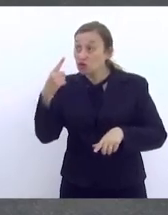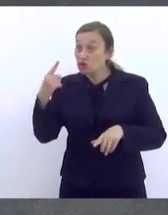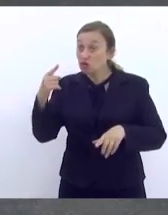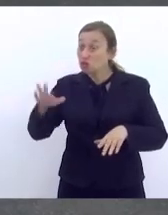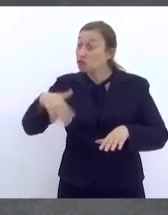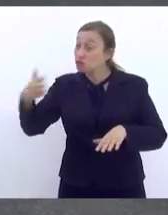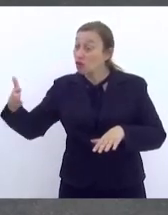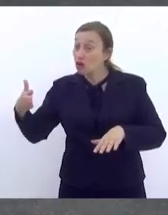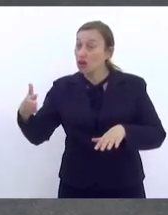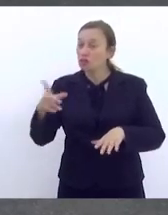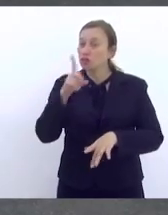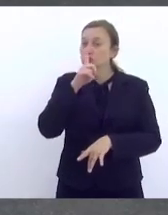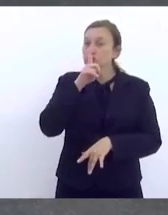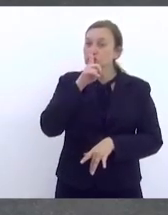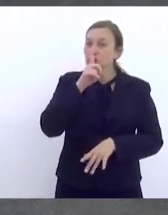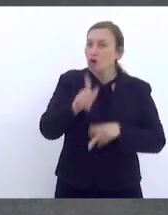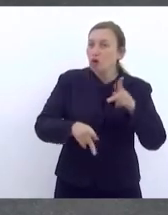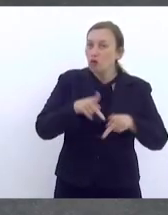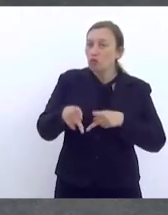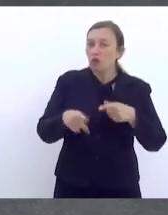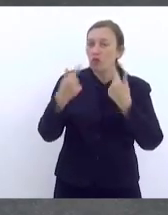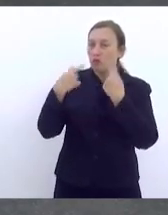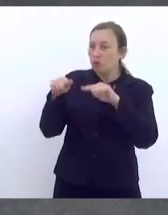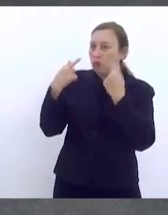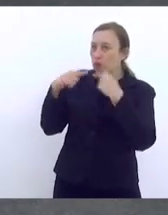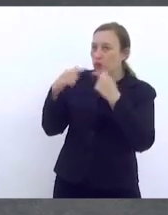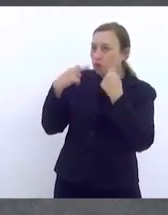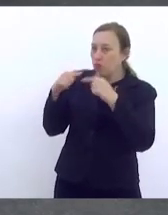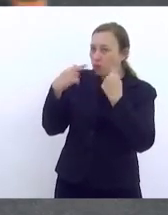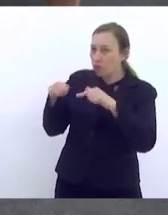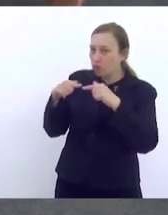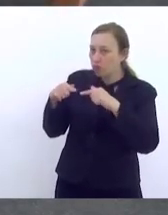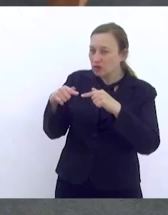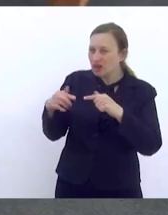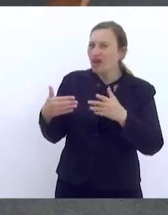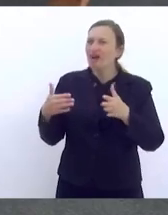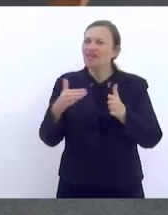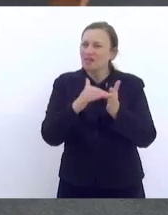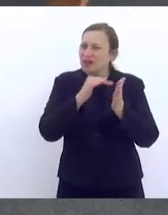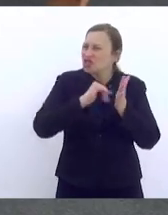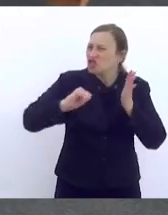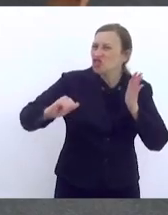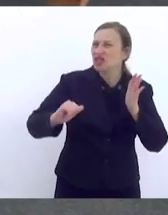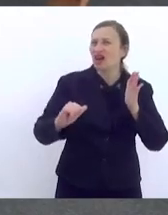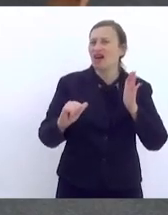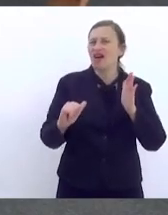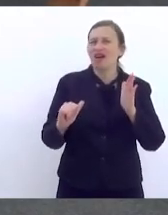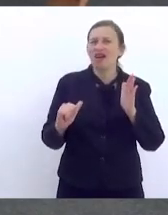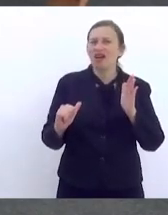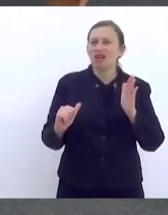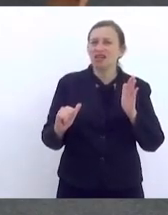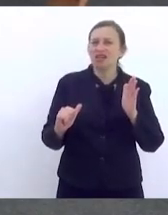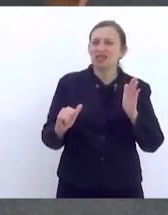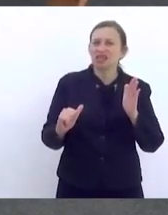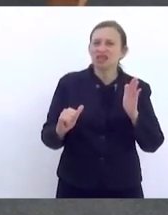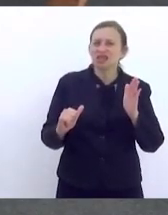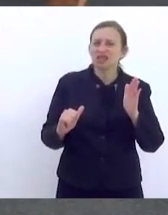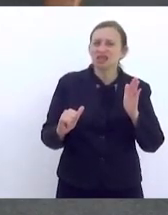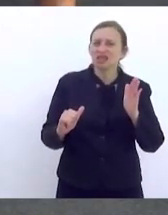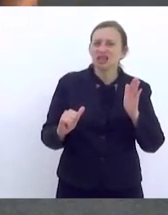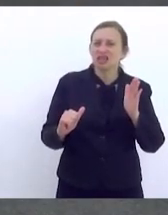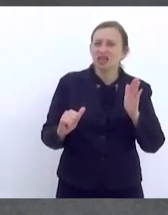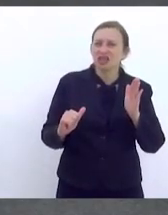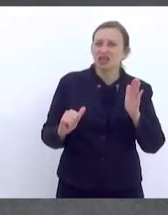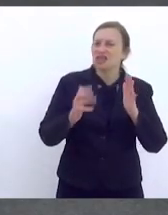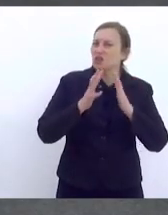que Inclusive a população vem reclamando e até para a gente tirar essa essa cortina aí de fumaça